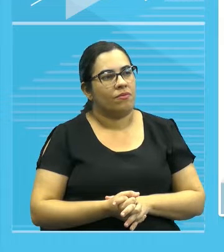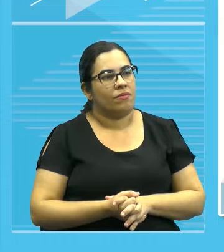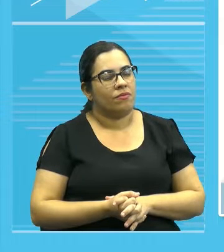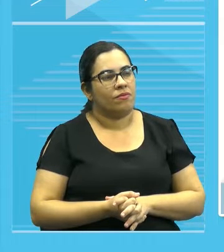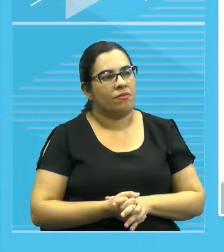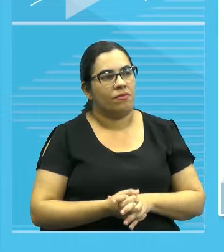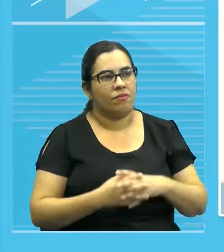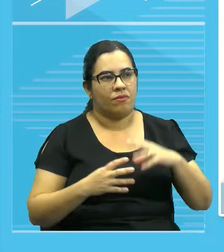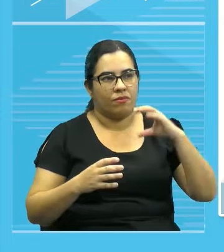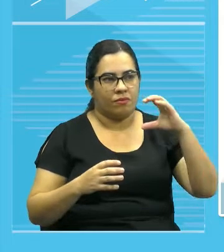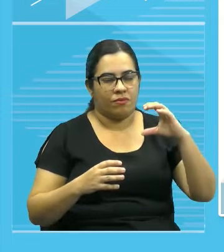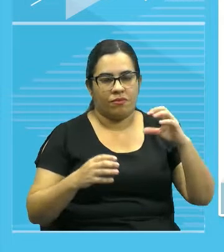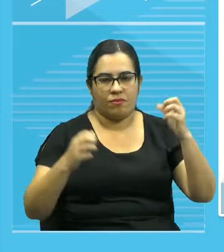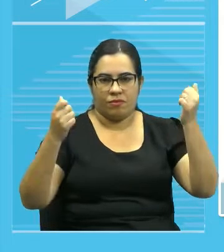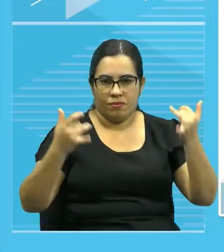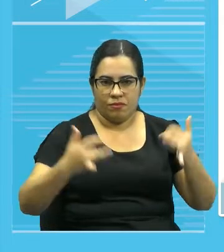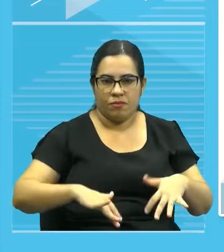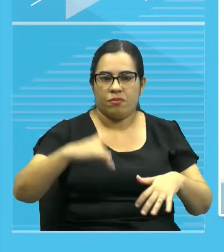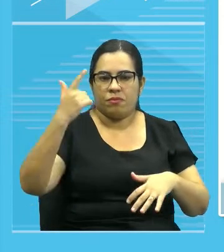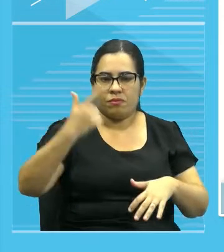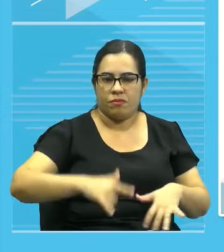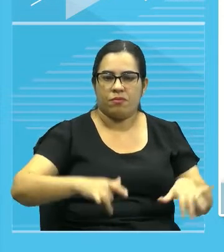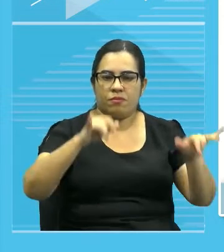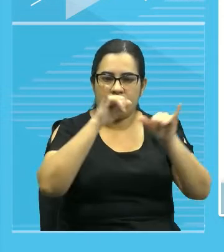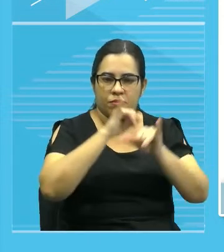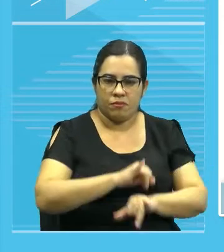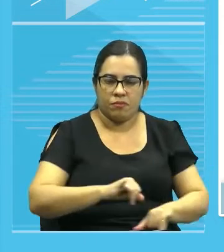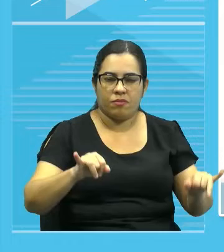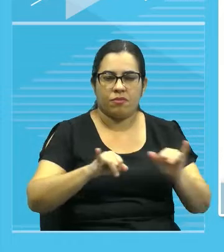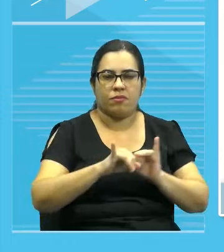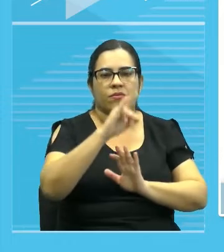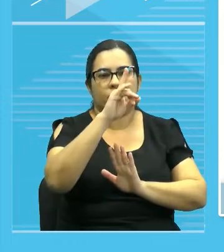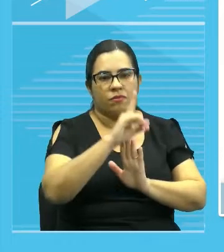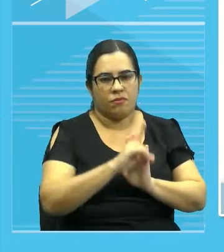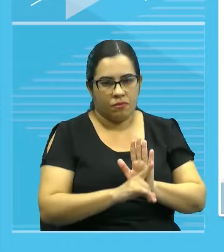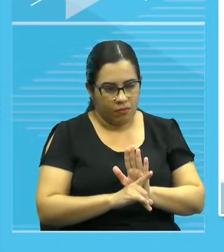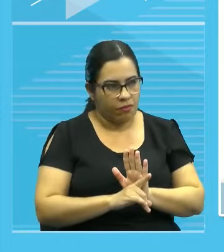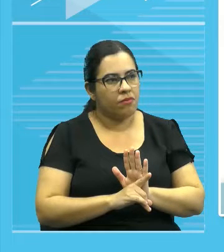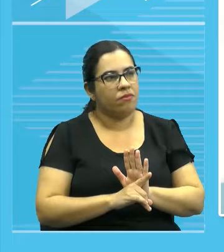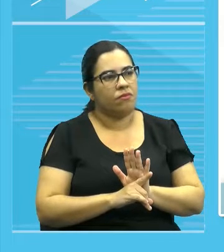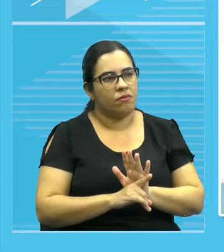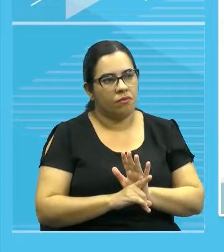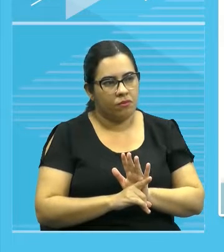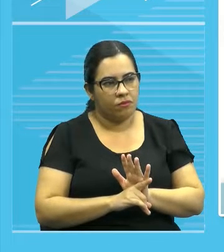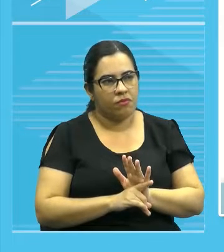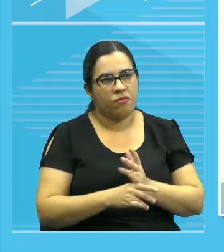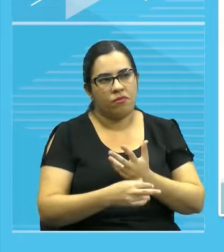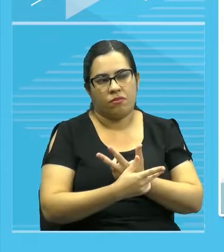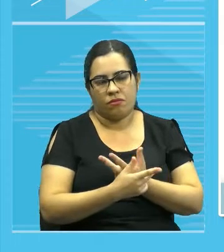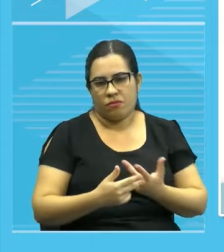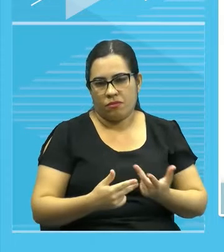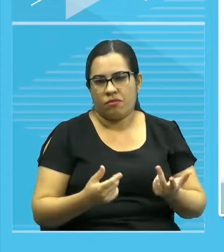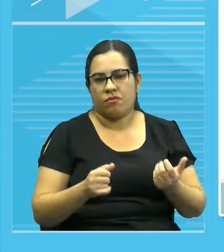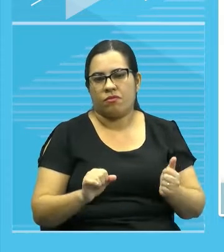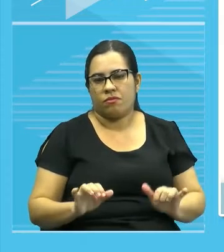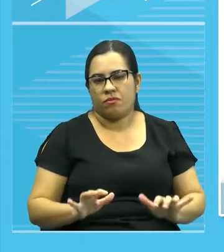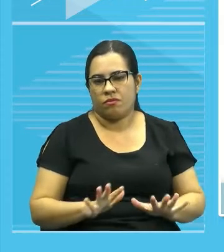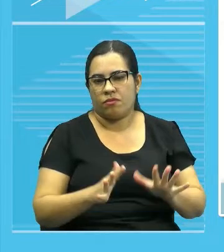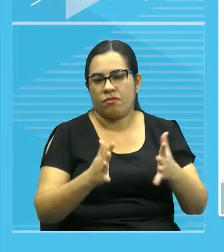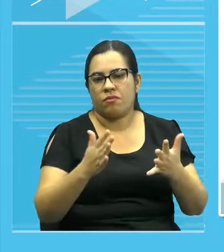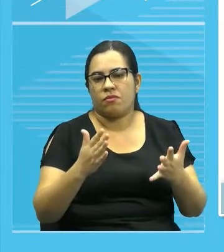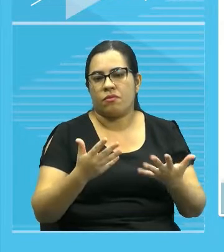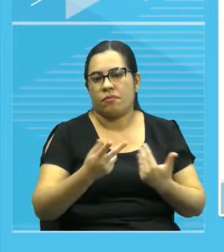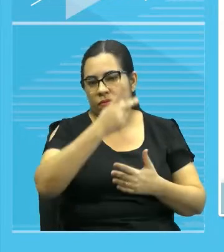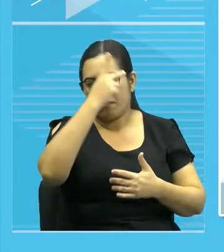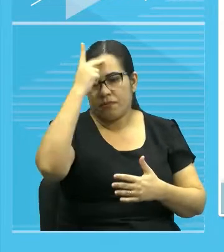letra C diz assim reafirmar o direito de seguir explorando as riquezas pertencentes aos